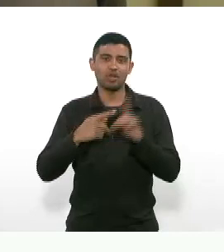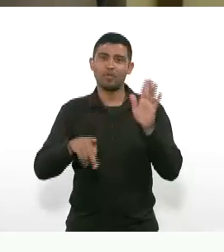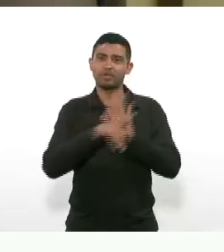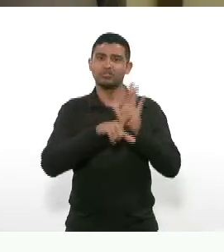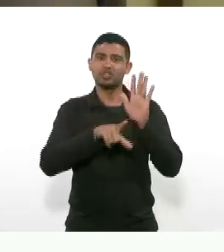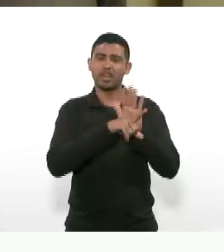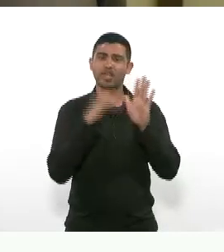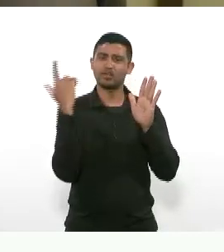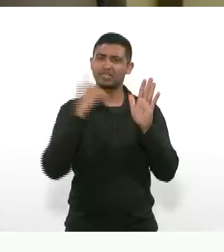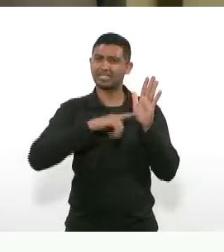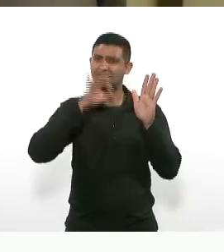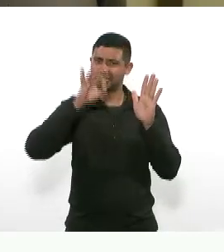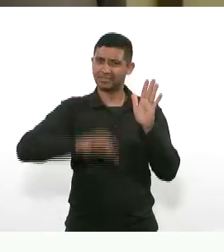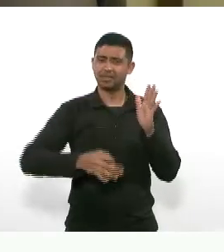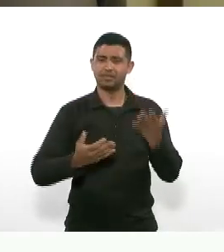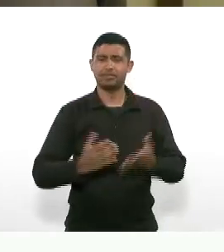lei.